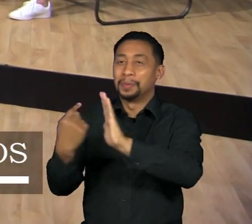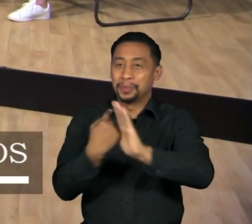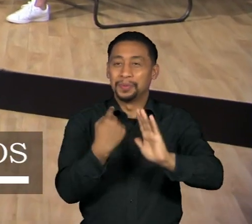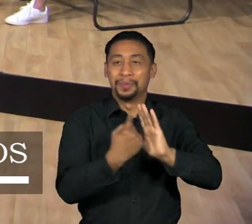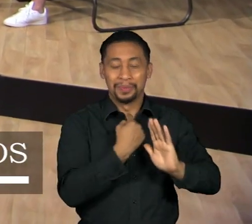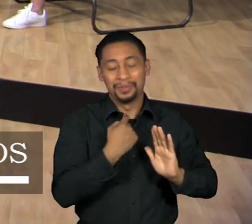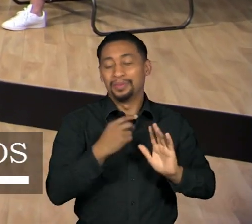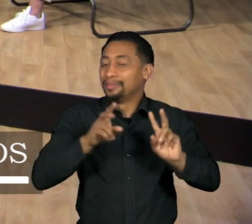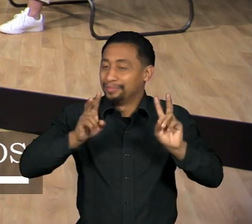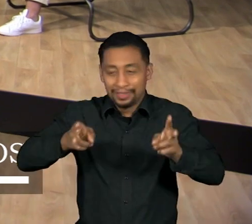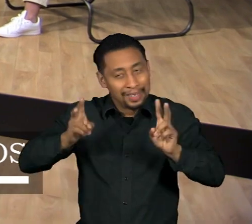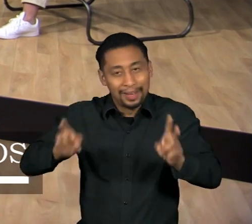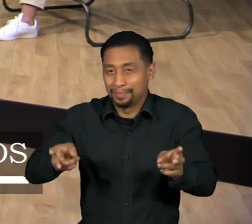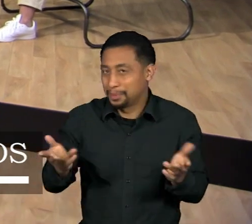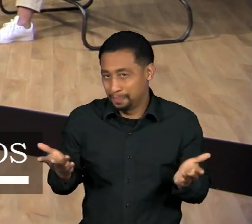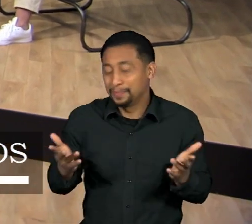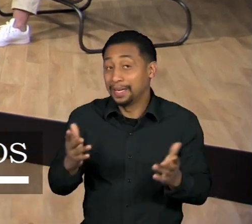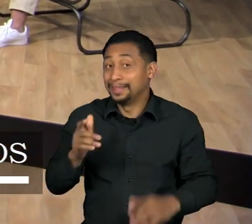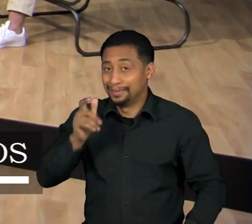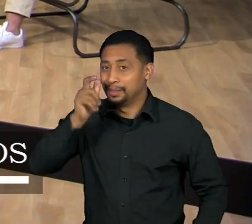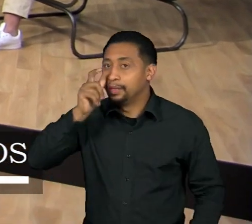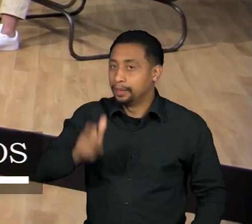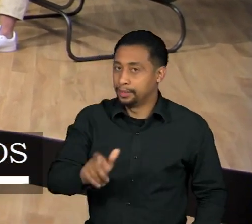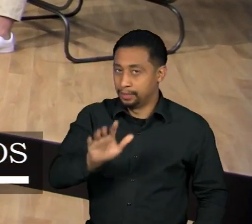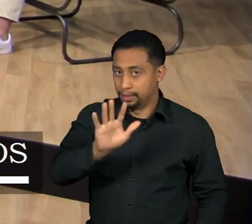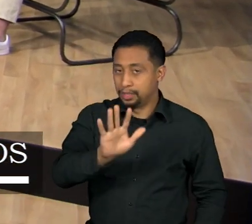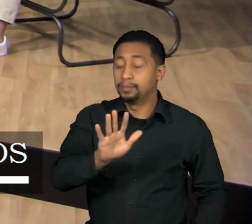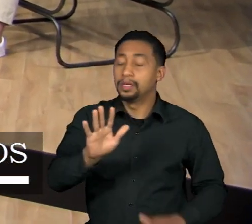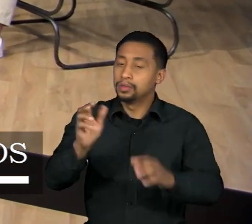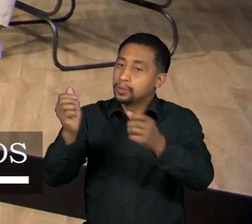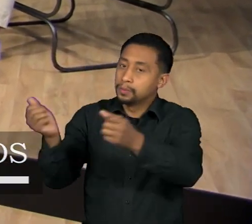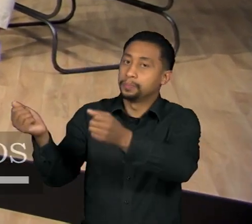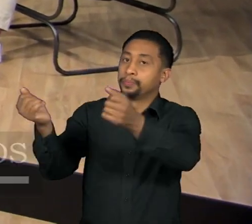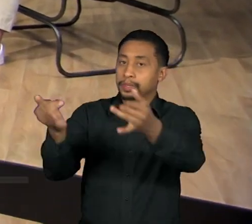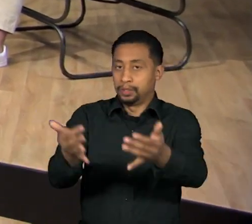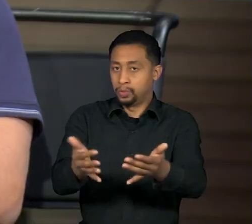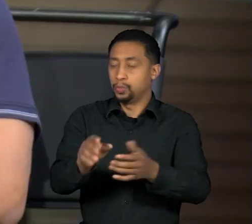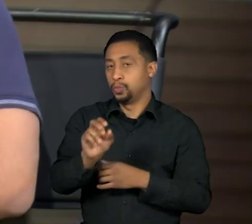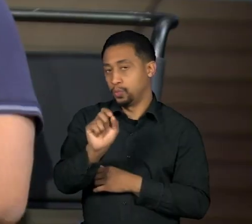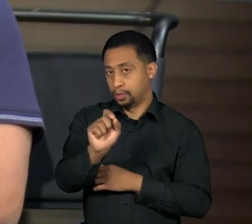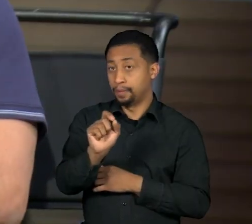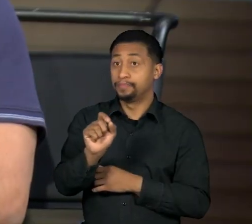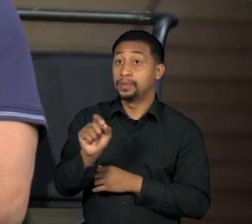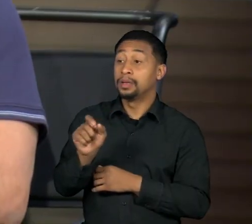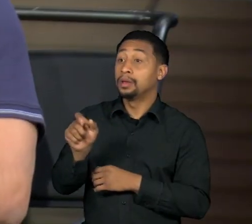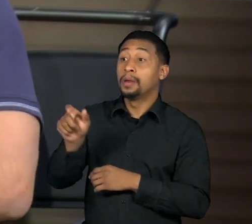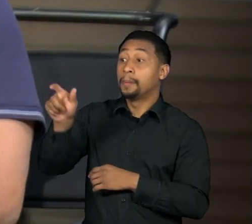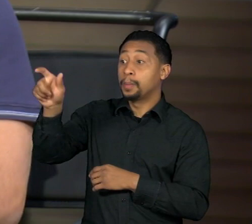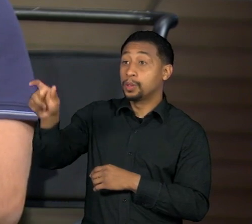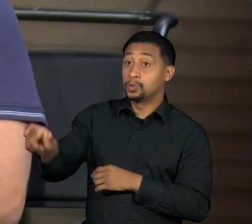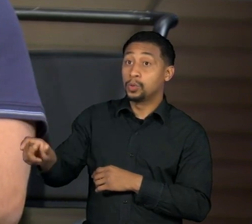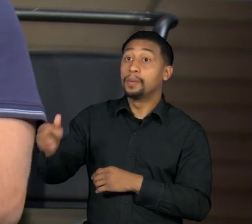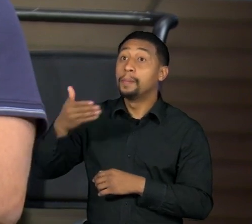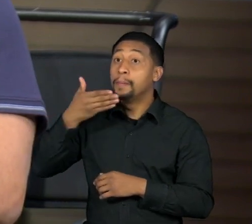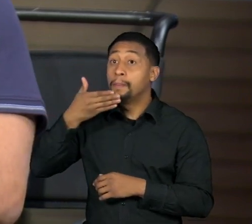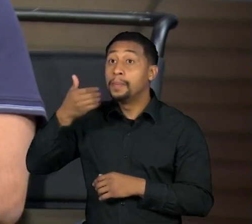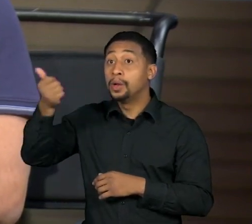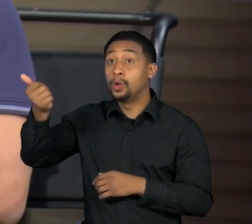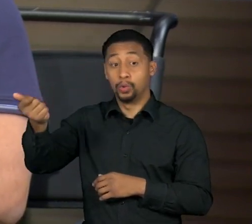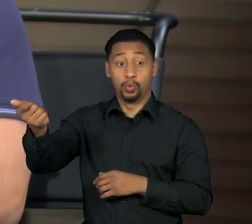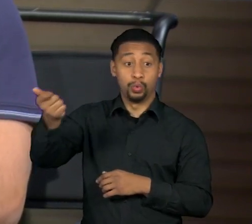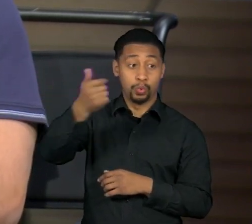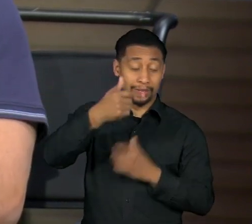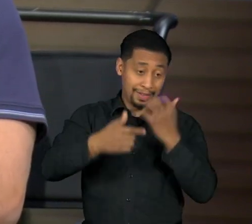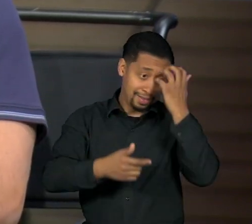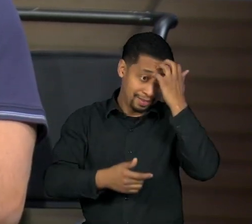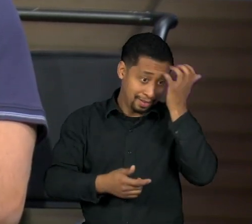pessoas. E tem uma frase que eu gosto muito, que diz mais ou menos assim: nenhuma pessoa é melhor do que uma inteligência artificial, mas